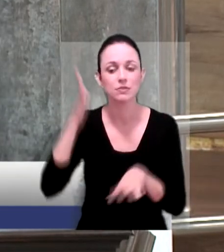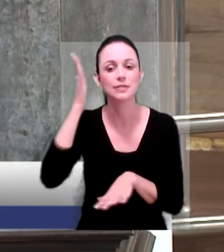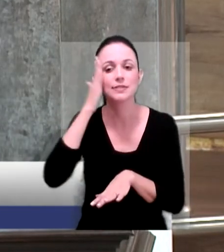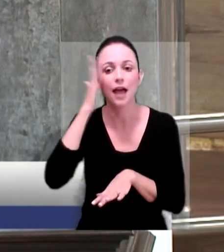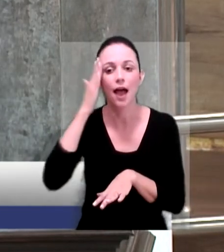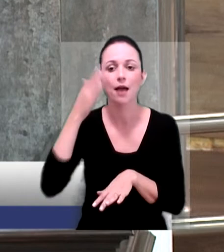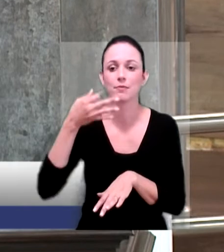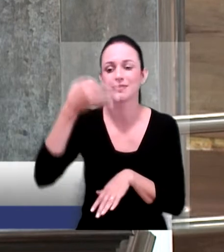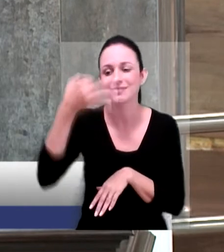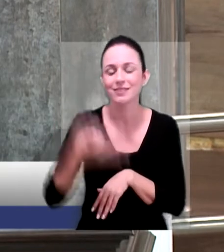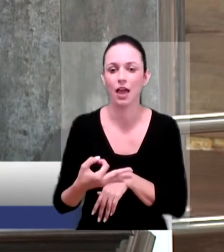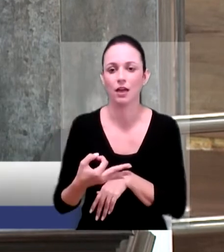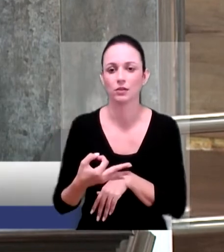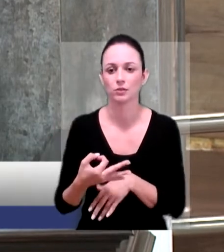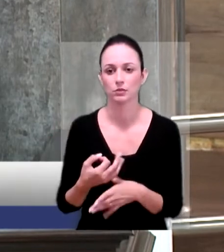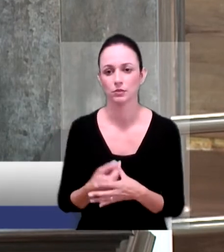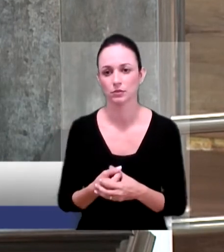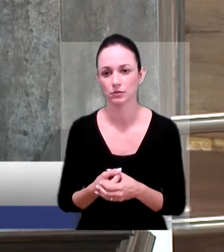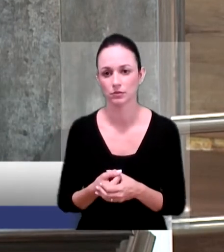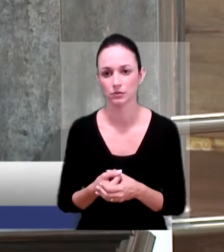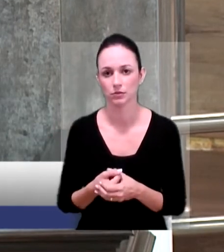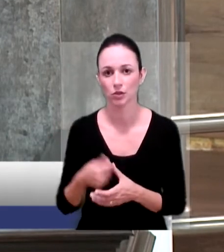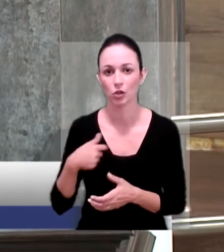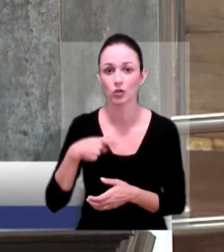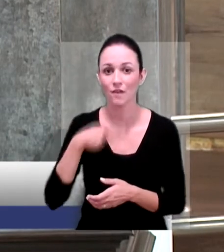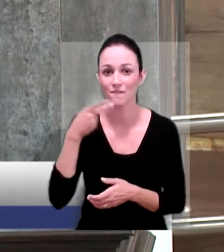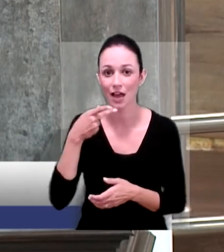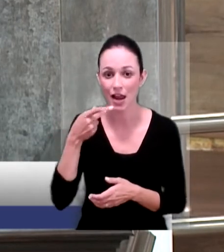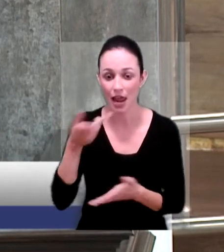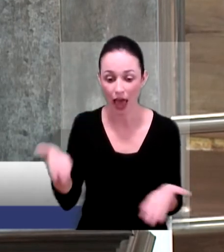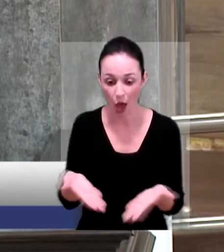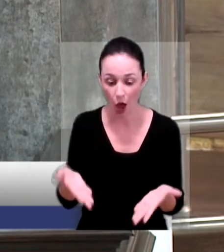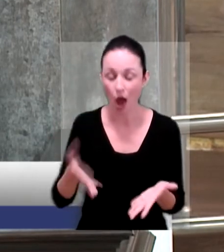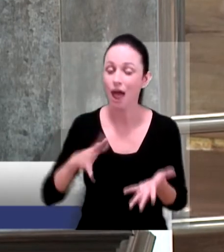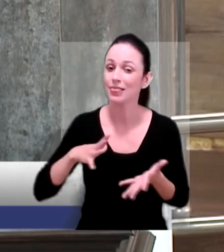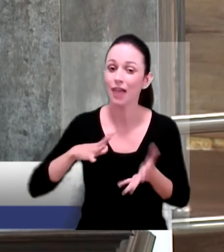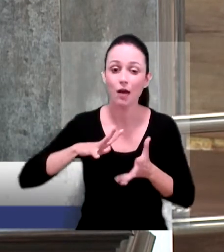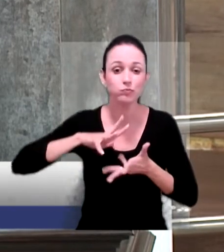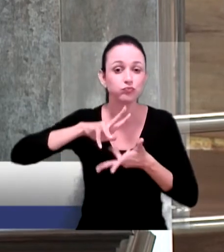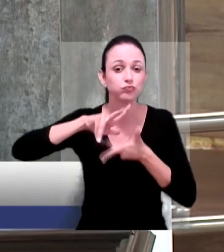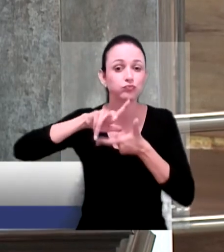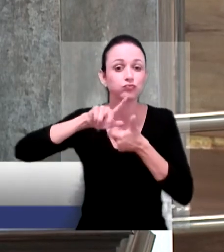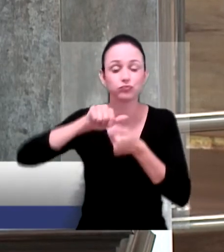aqui está no mundo, o mundo inteiro tem o acesso a isso.